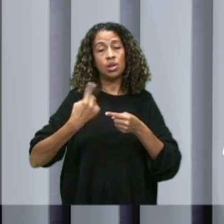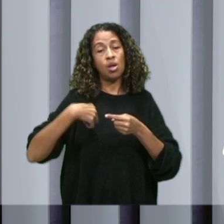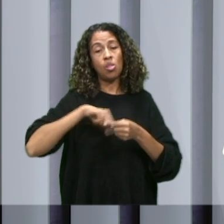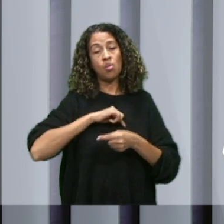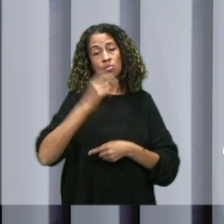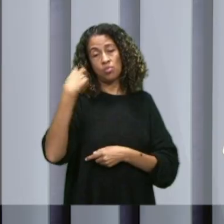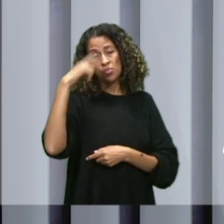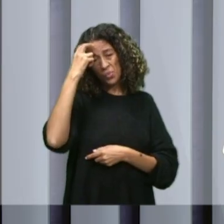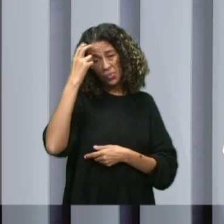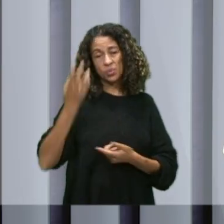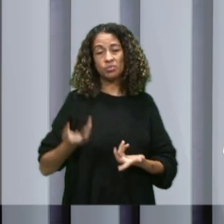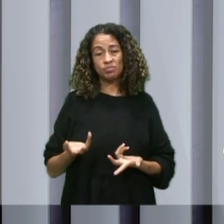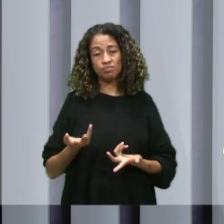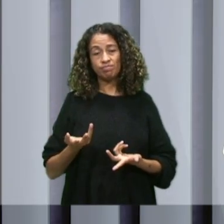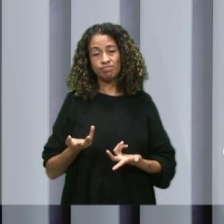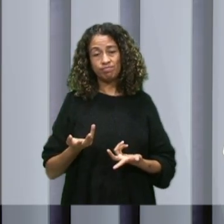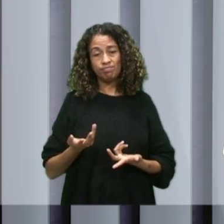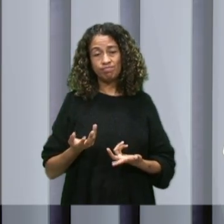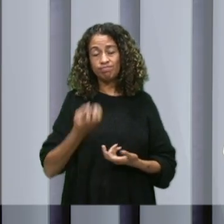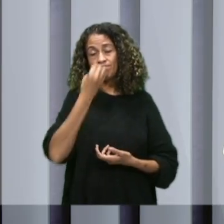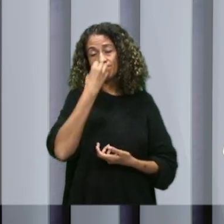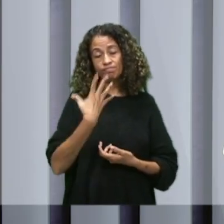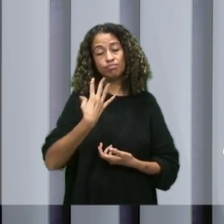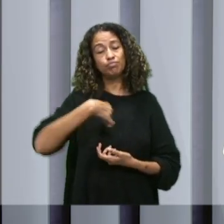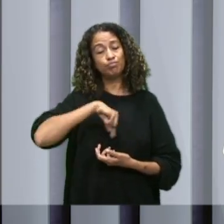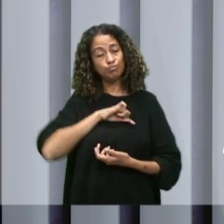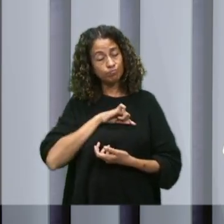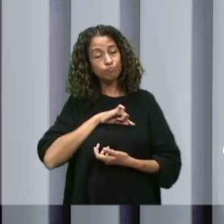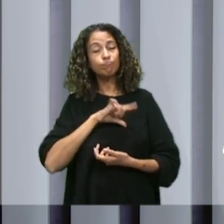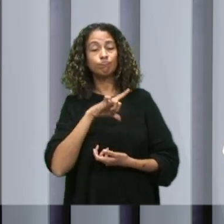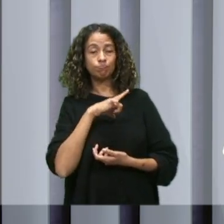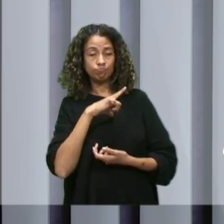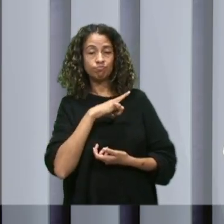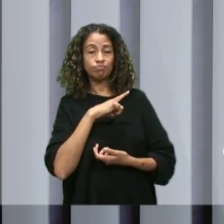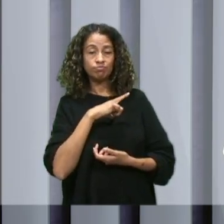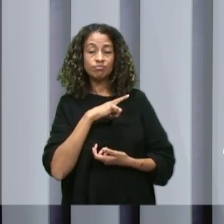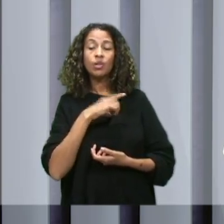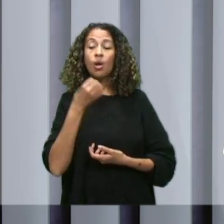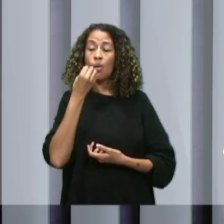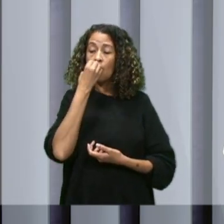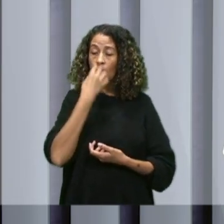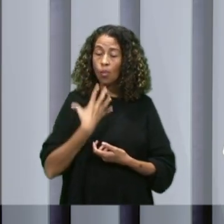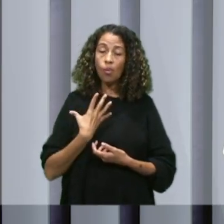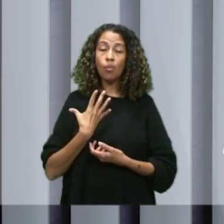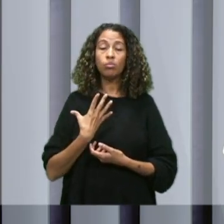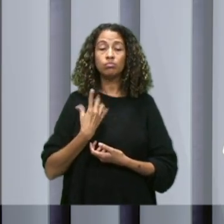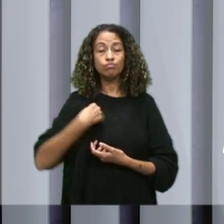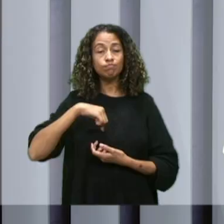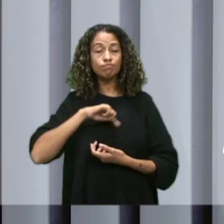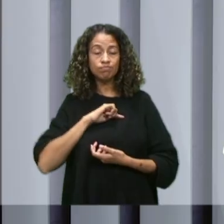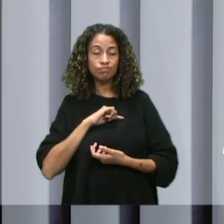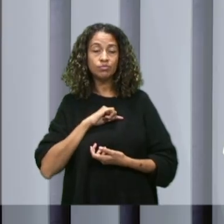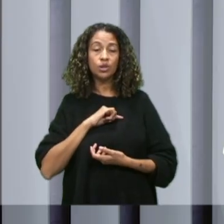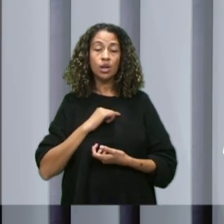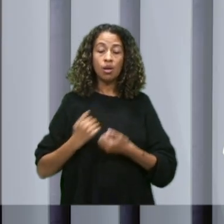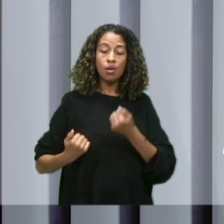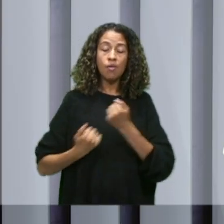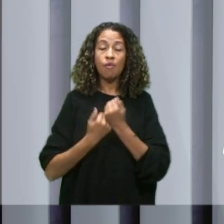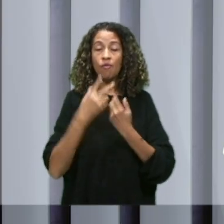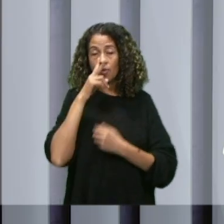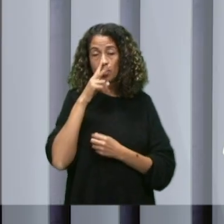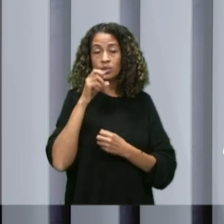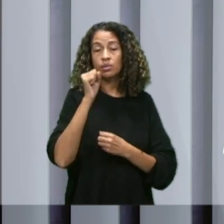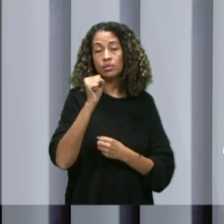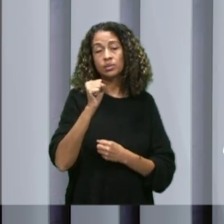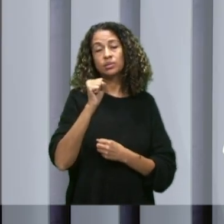cultural. Então, assim, é um bem que a gente tem, é um bem que fortalece